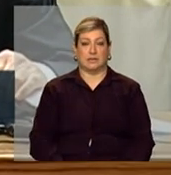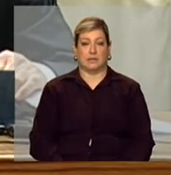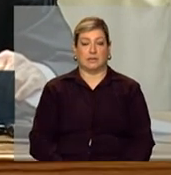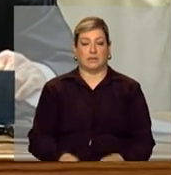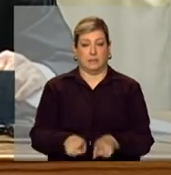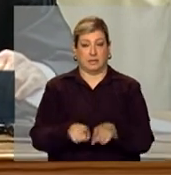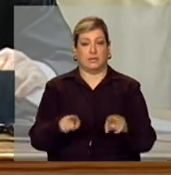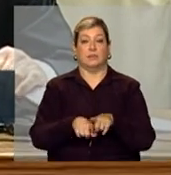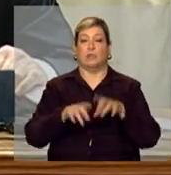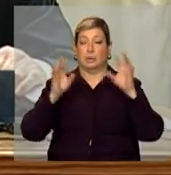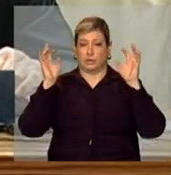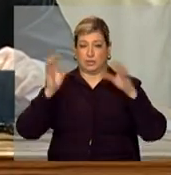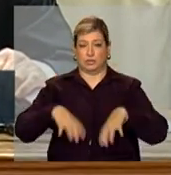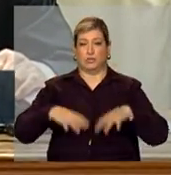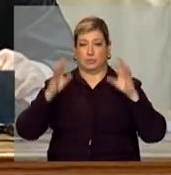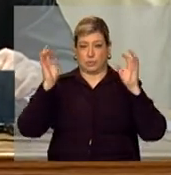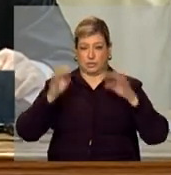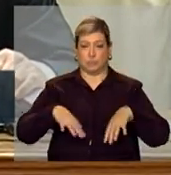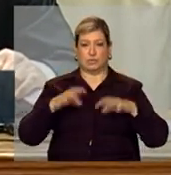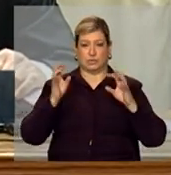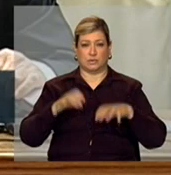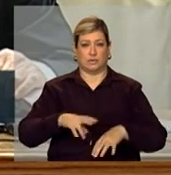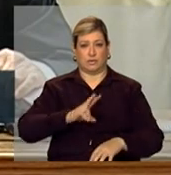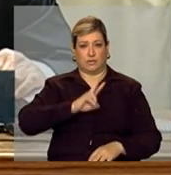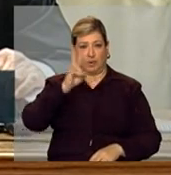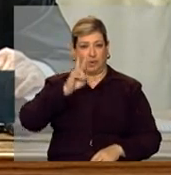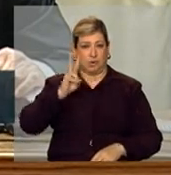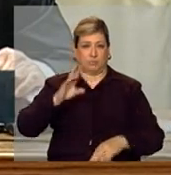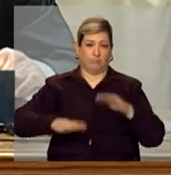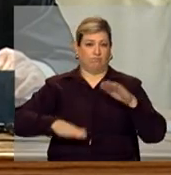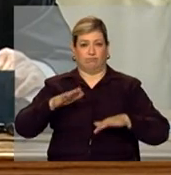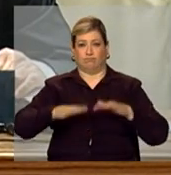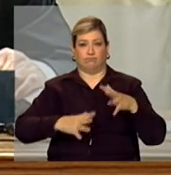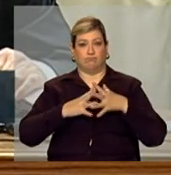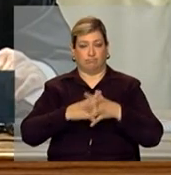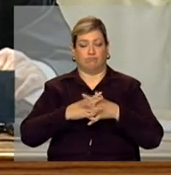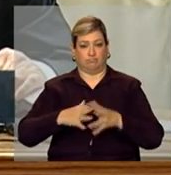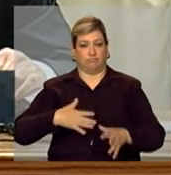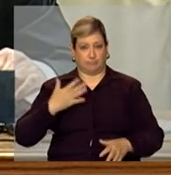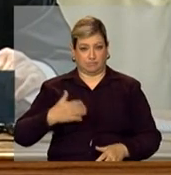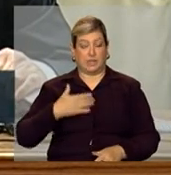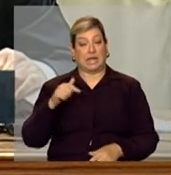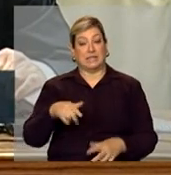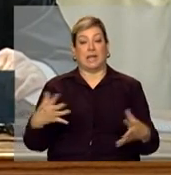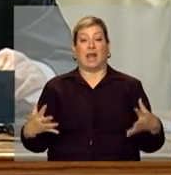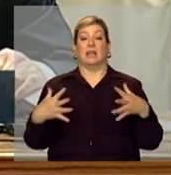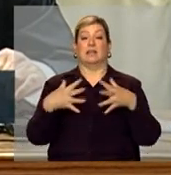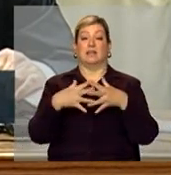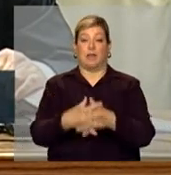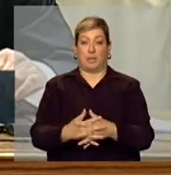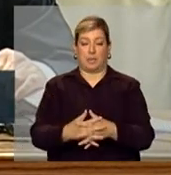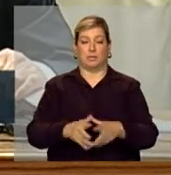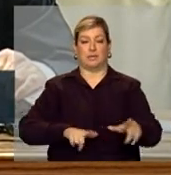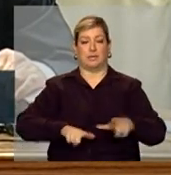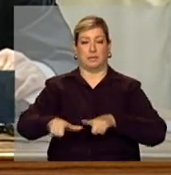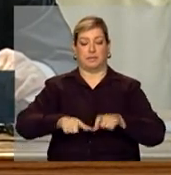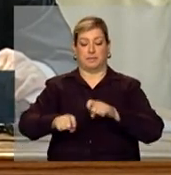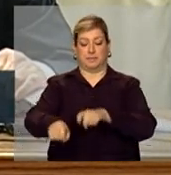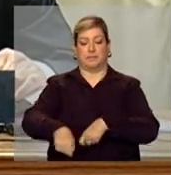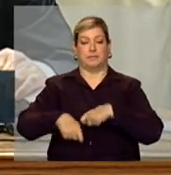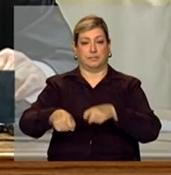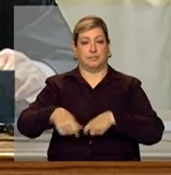de chuvas eh chuvas desiguais né E isto prejudicou a atividade